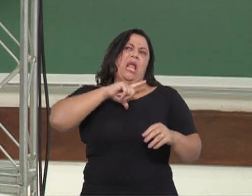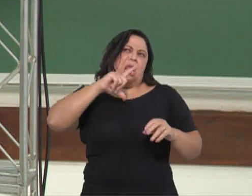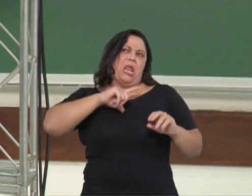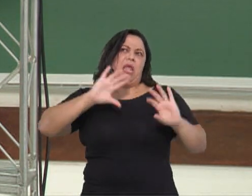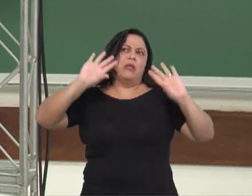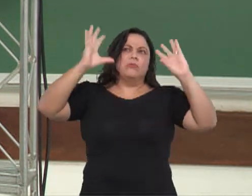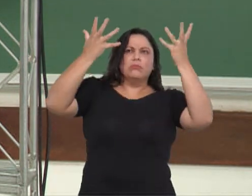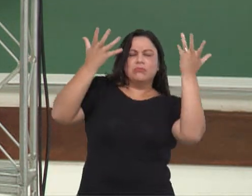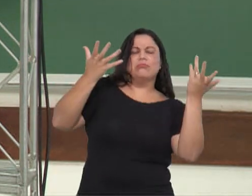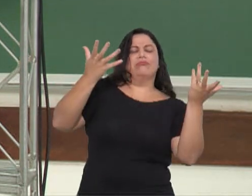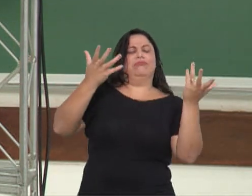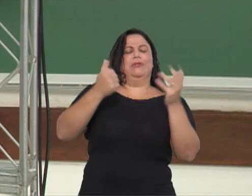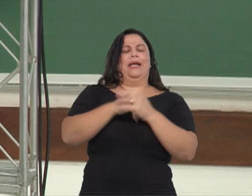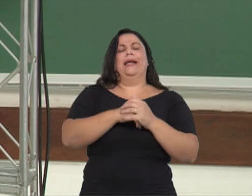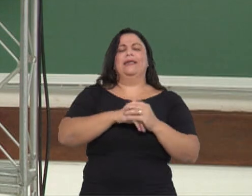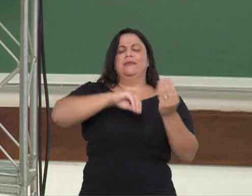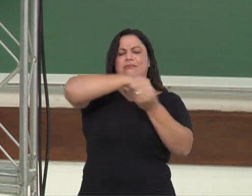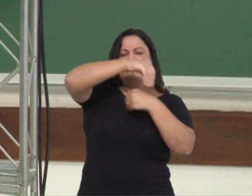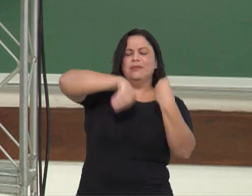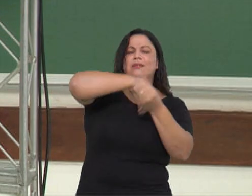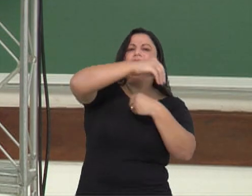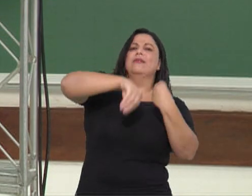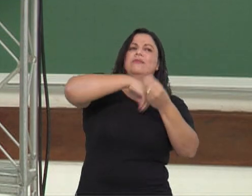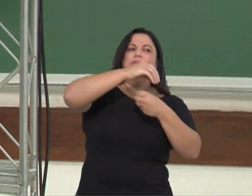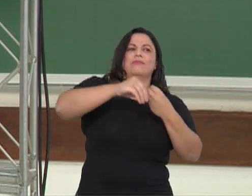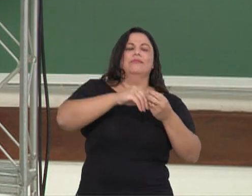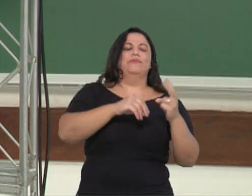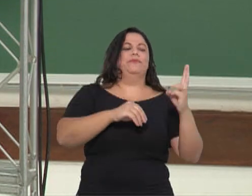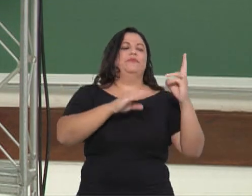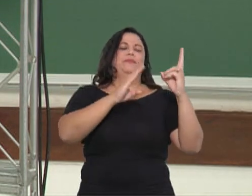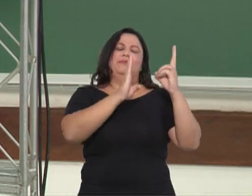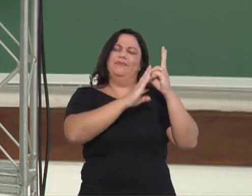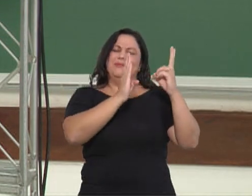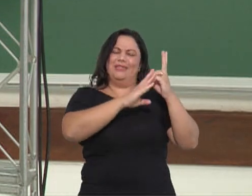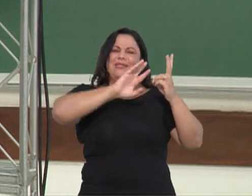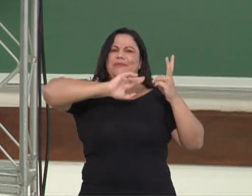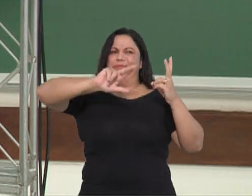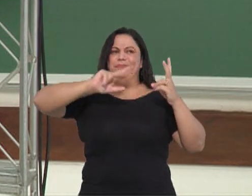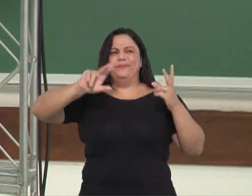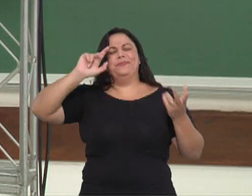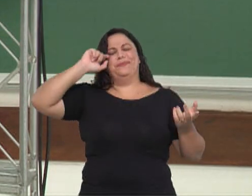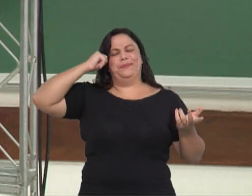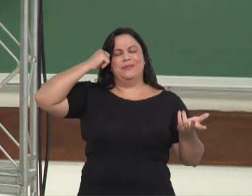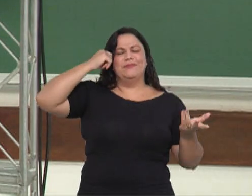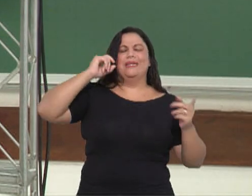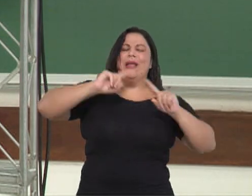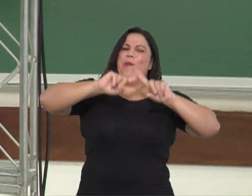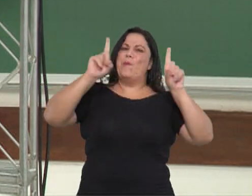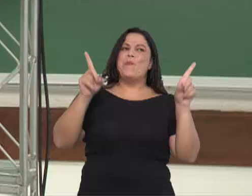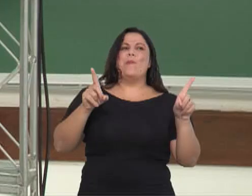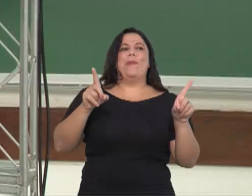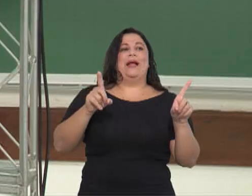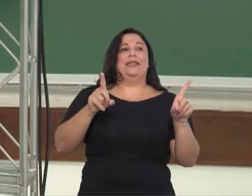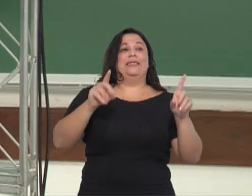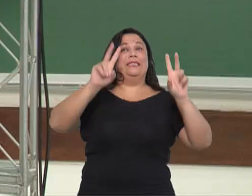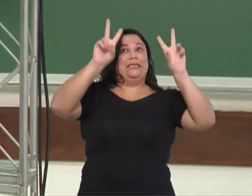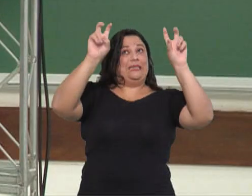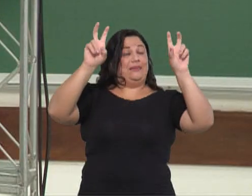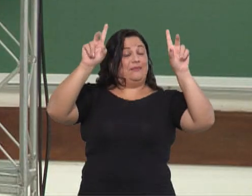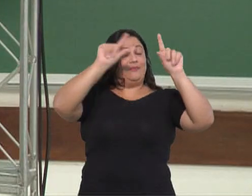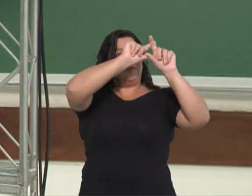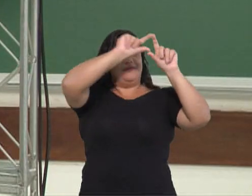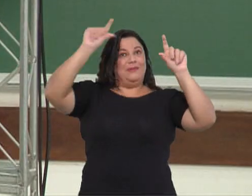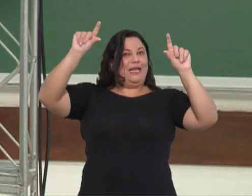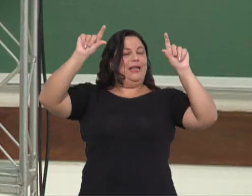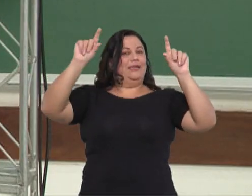boi, catira e outros, siriri, tem elementos indígenas e africanos, mas no caso da Congada,